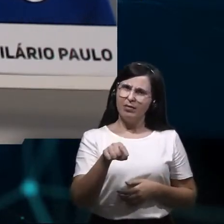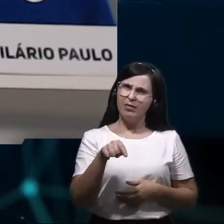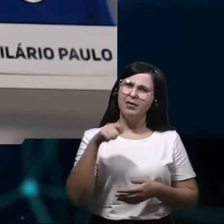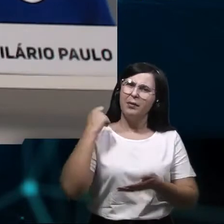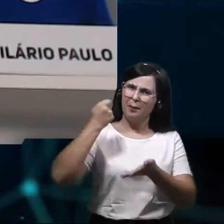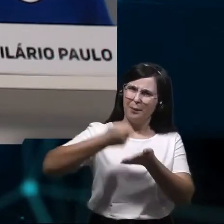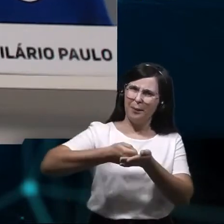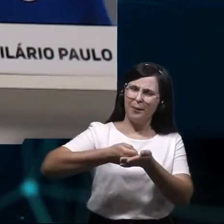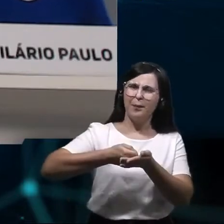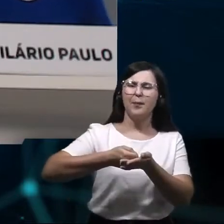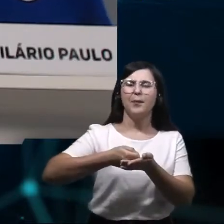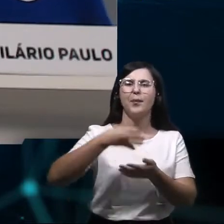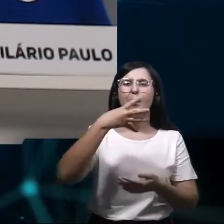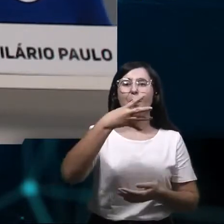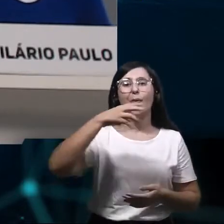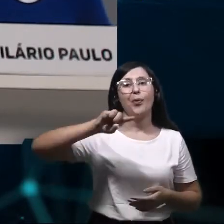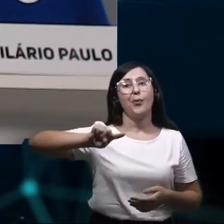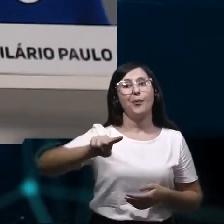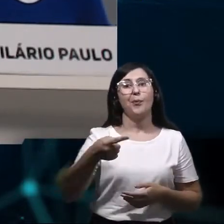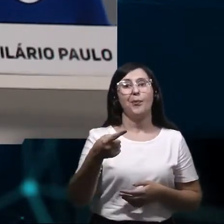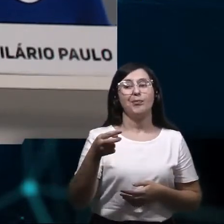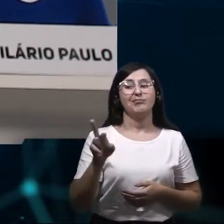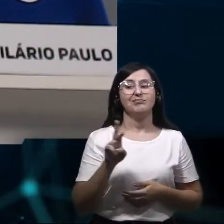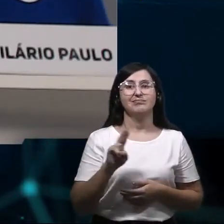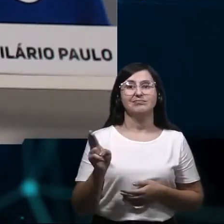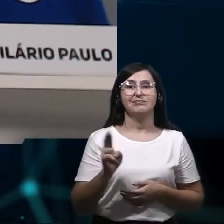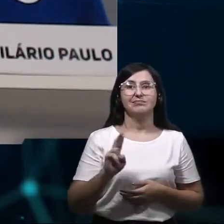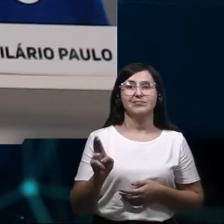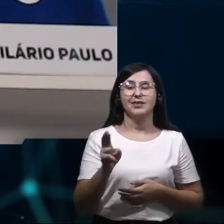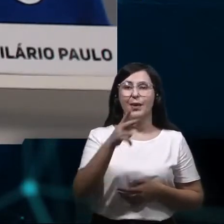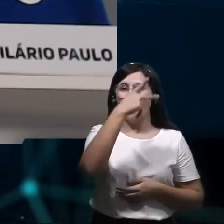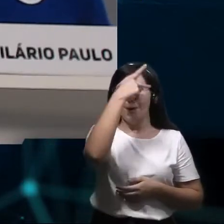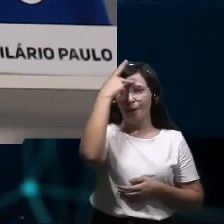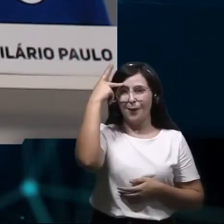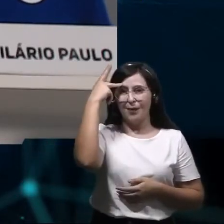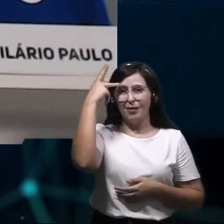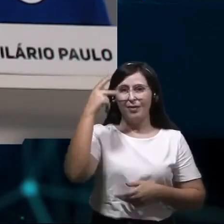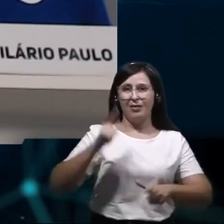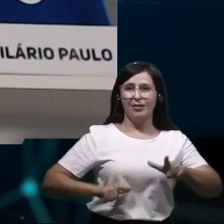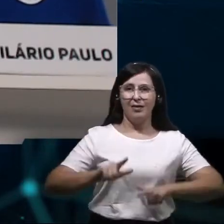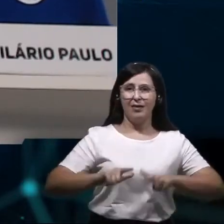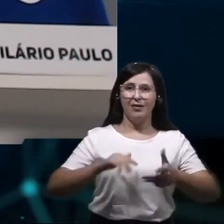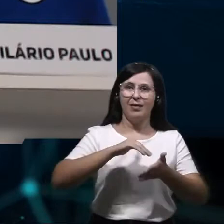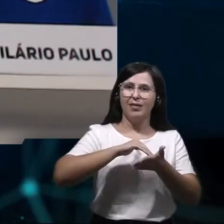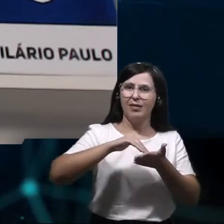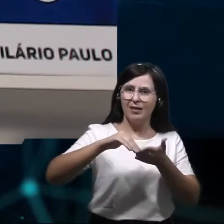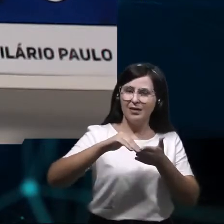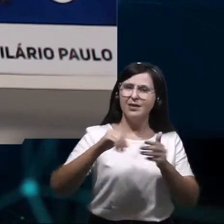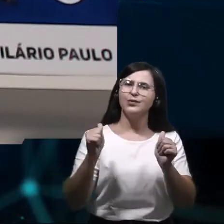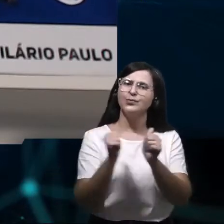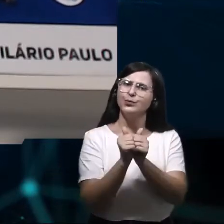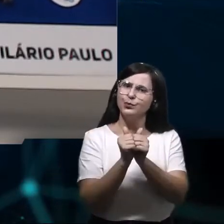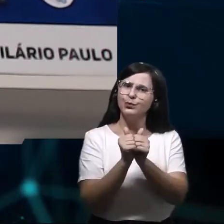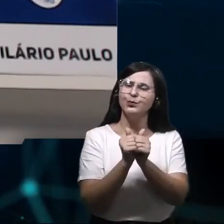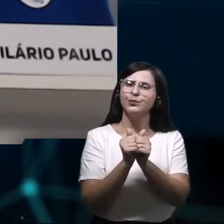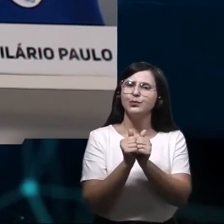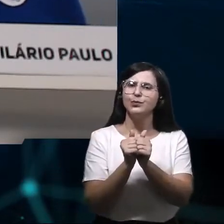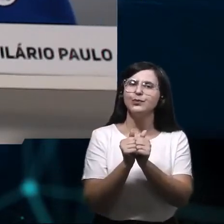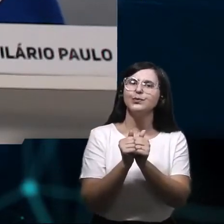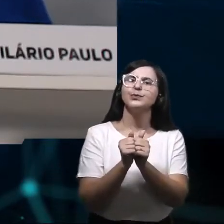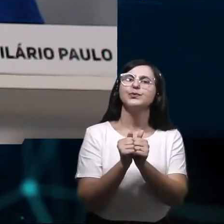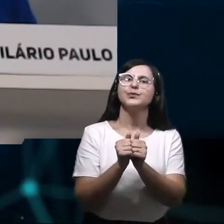de R$4.000 para pessoas que trabalham como secretário adjunto, secretário executivo,